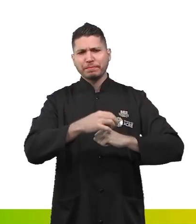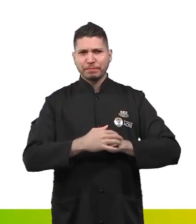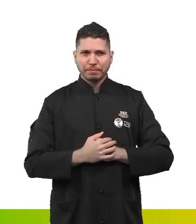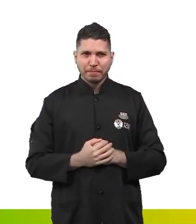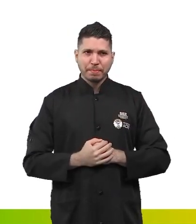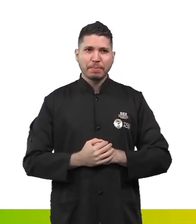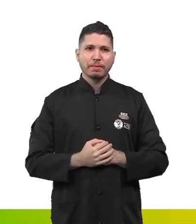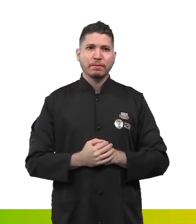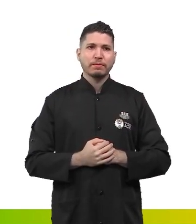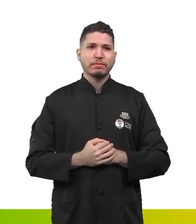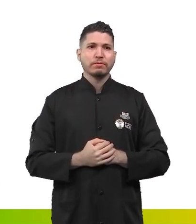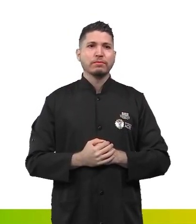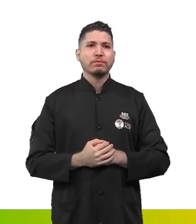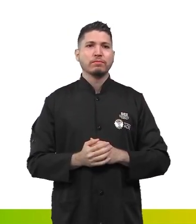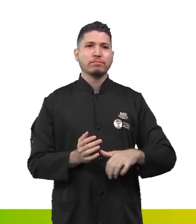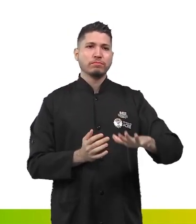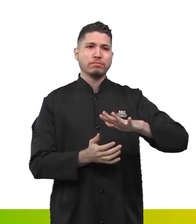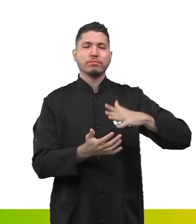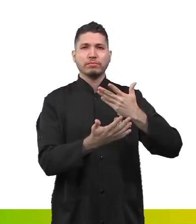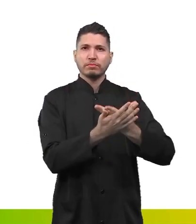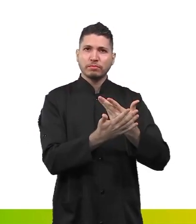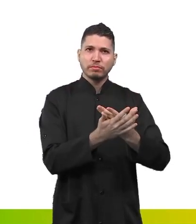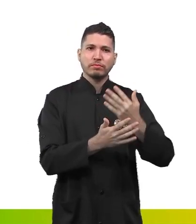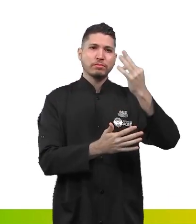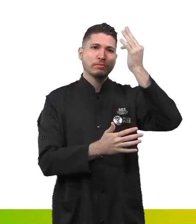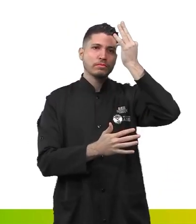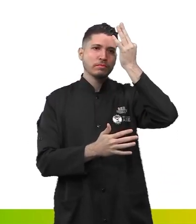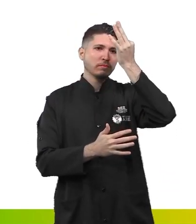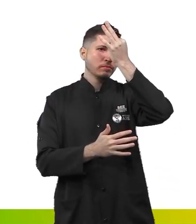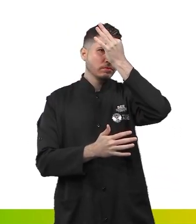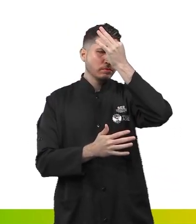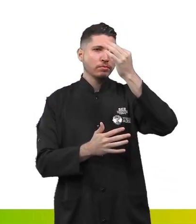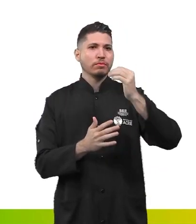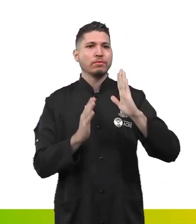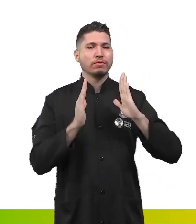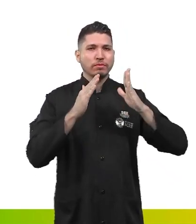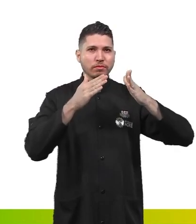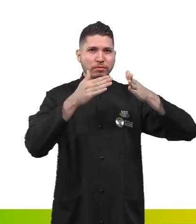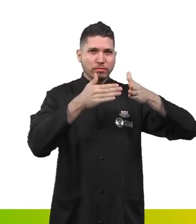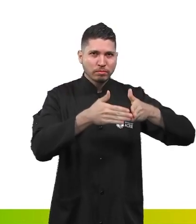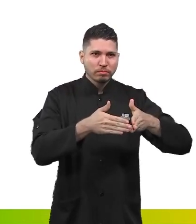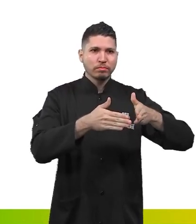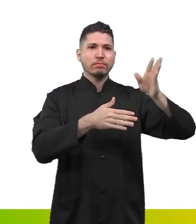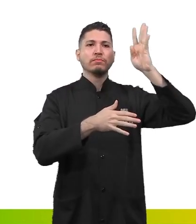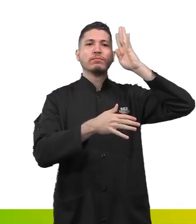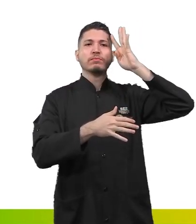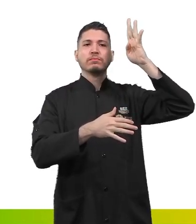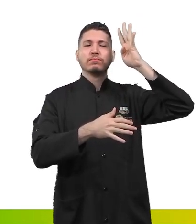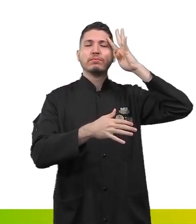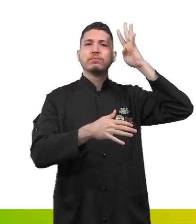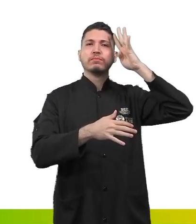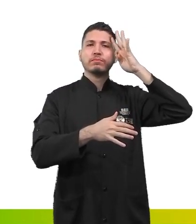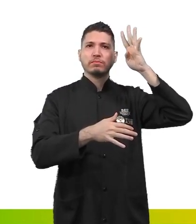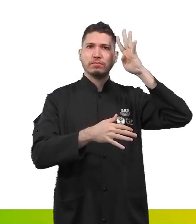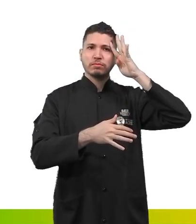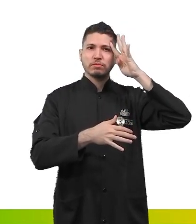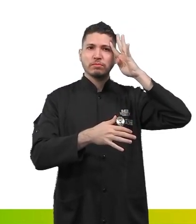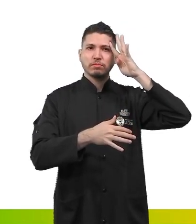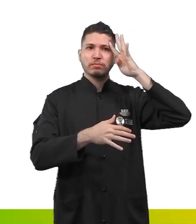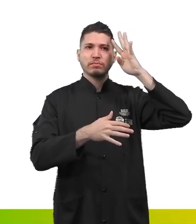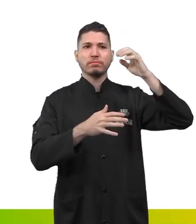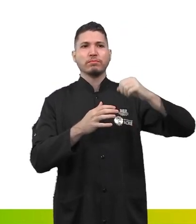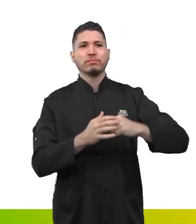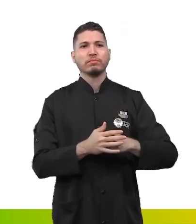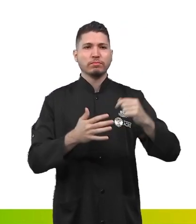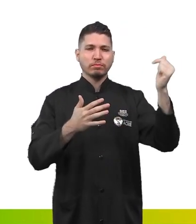um ramo de estudo da filosofia que busca a fundamentação e teorização